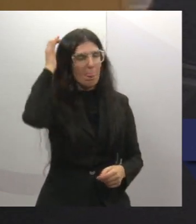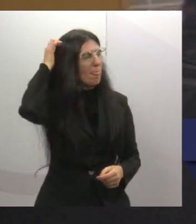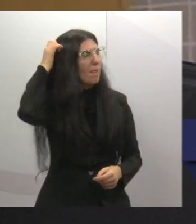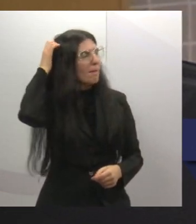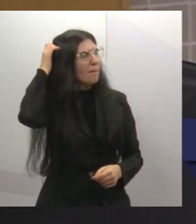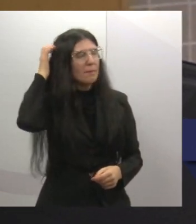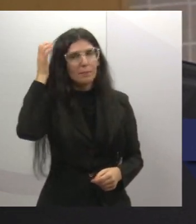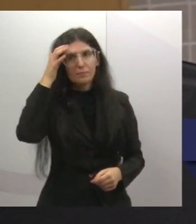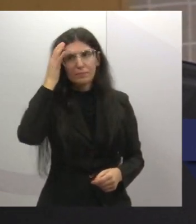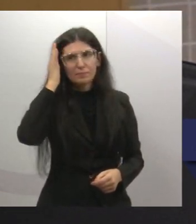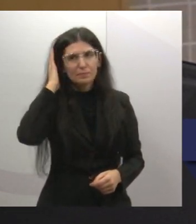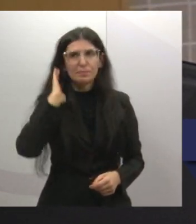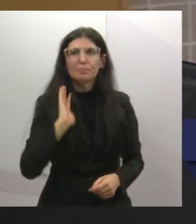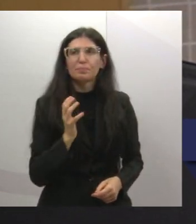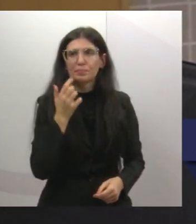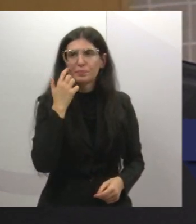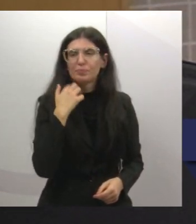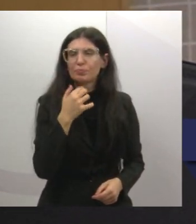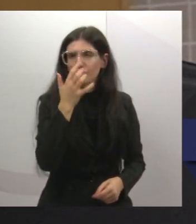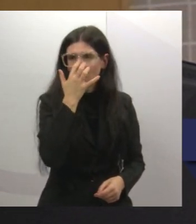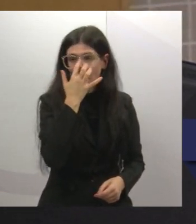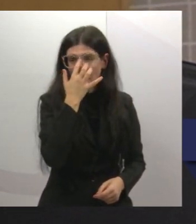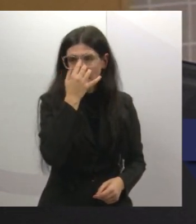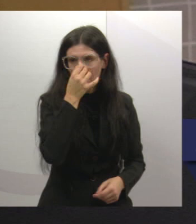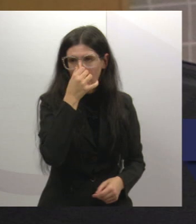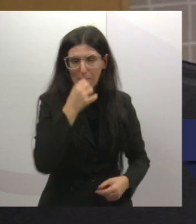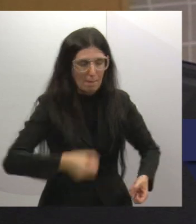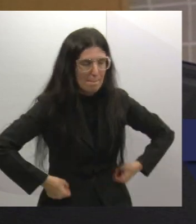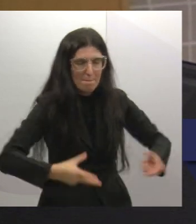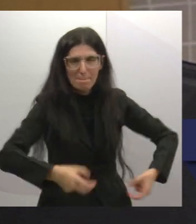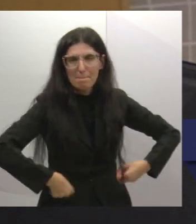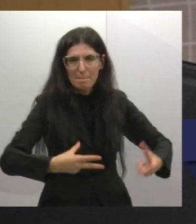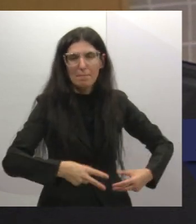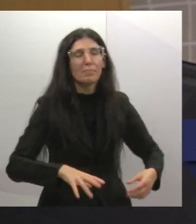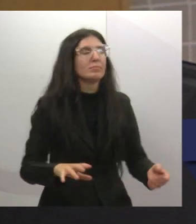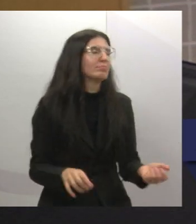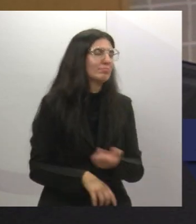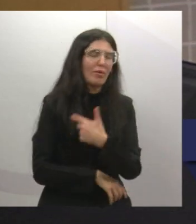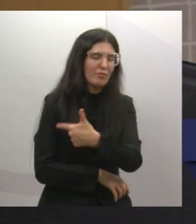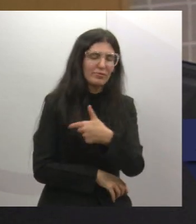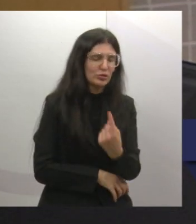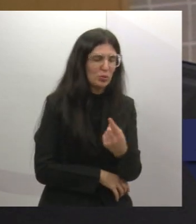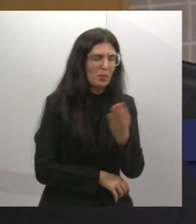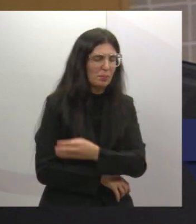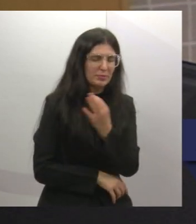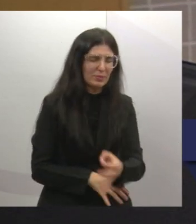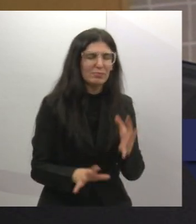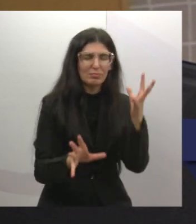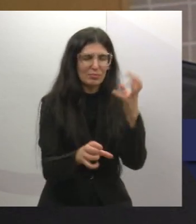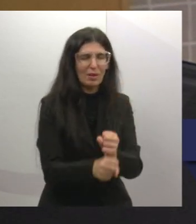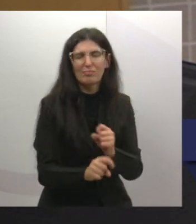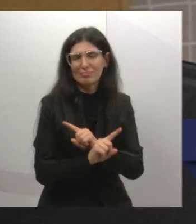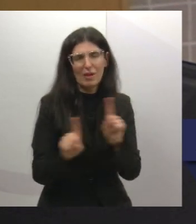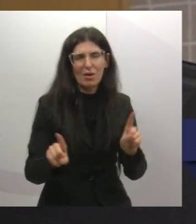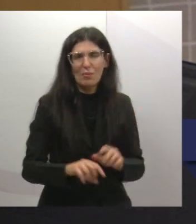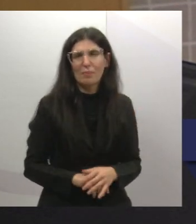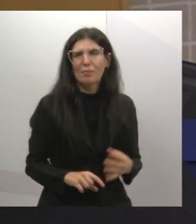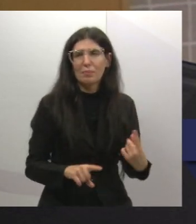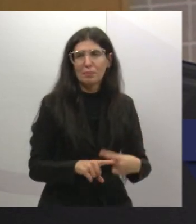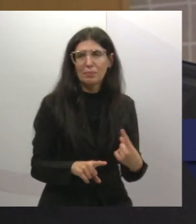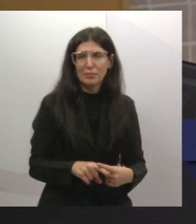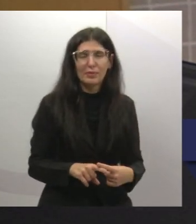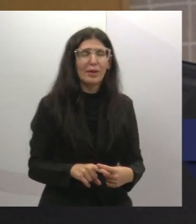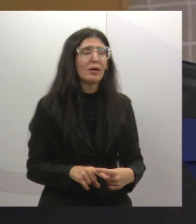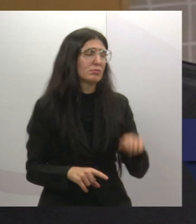Até aqui, vocês podem perceber que a nossa despesa ela não atinge nem 21%, né, do total, porque é essa a